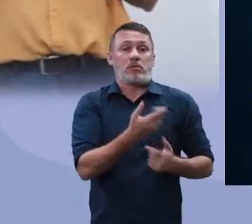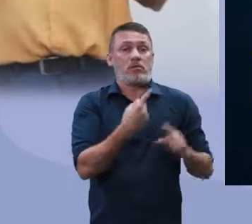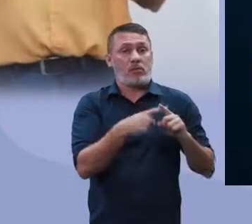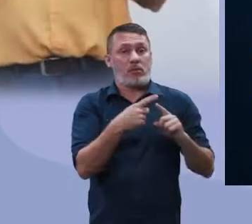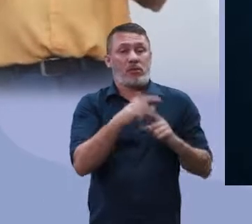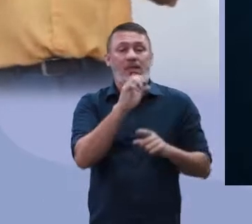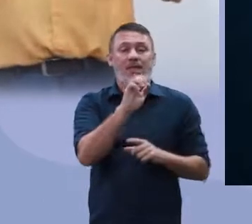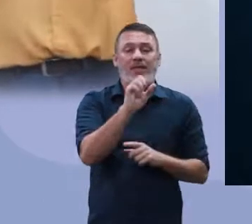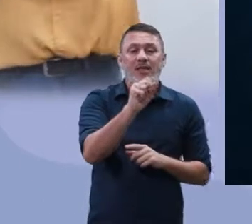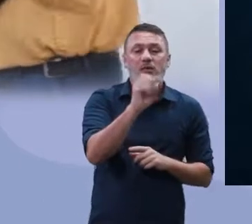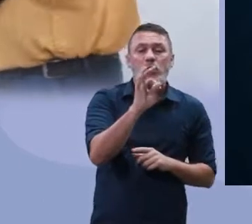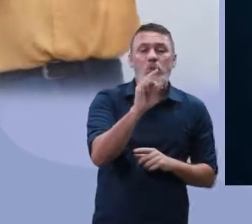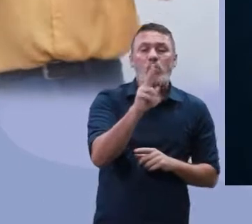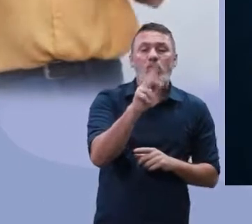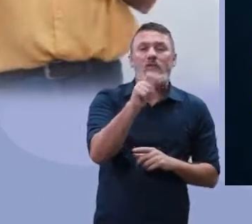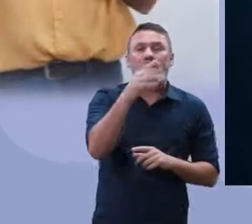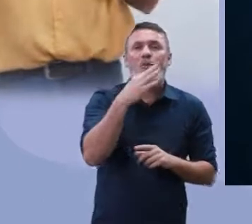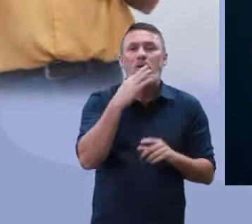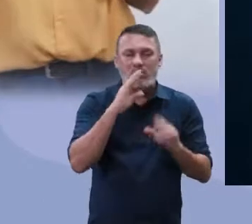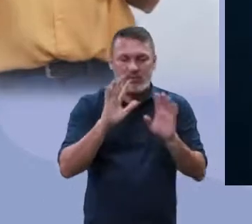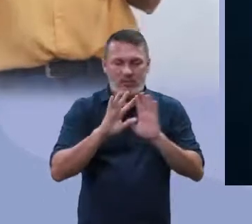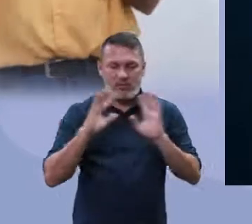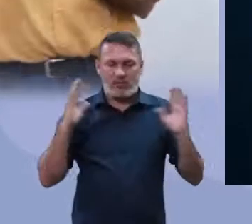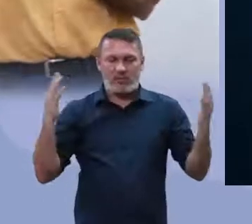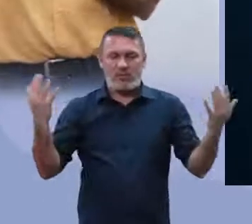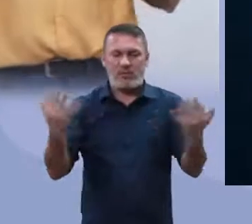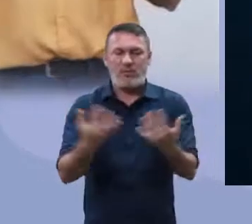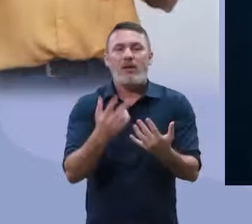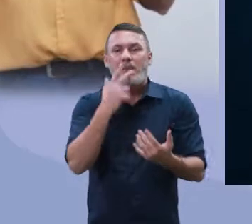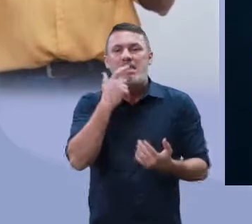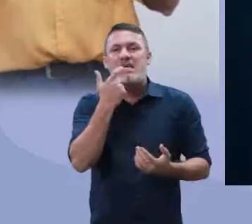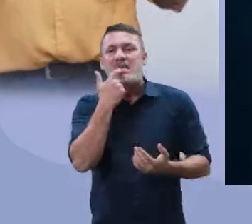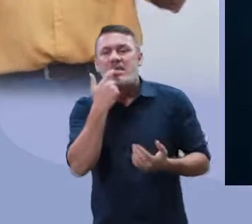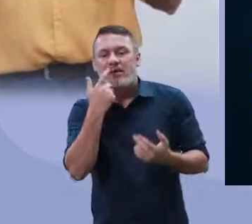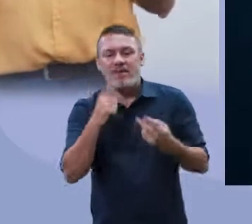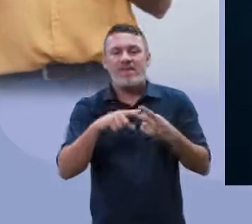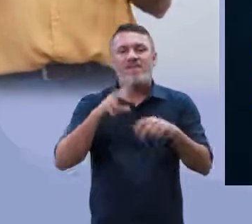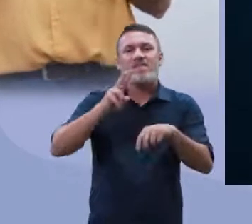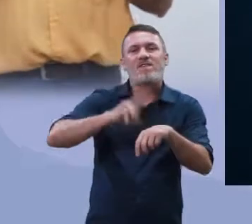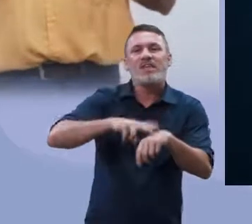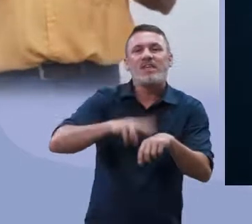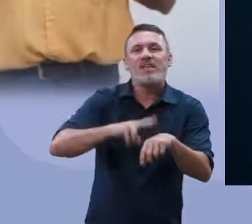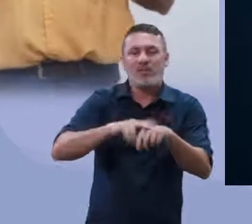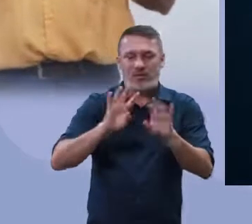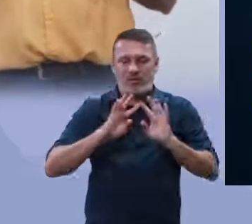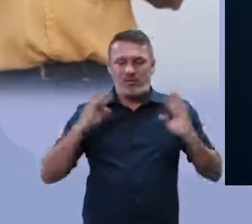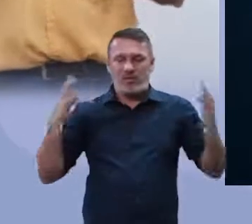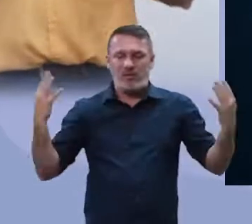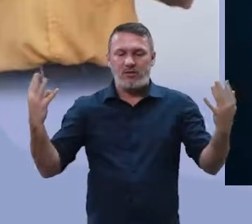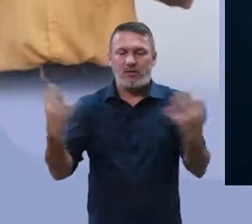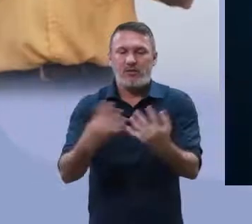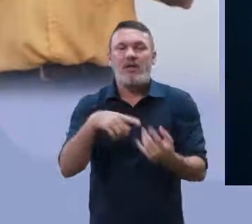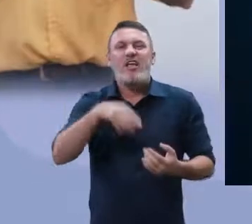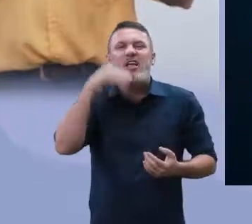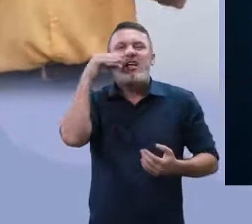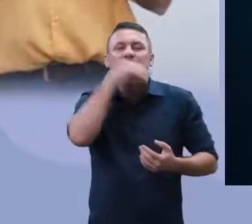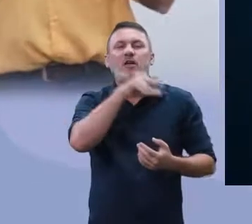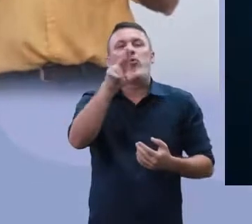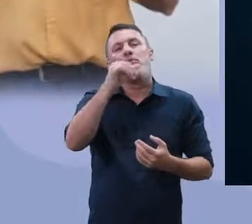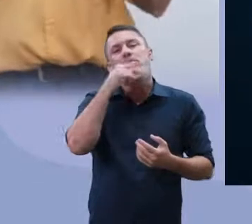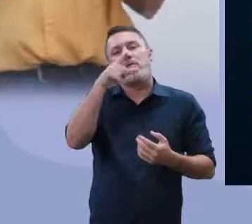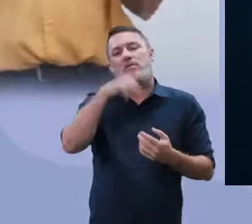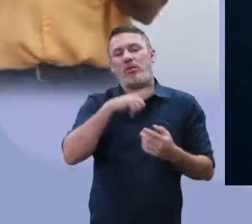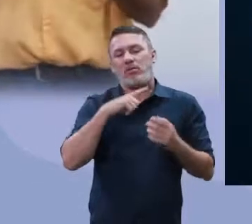do estufa é você lembrar de uma estufa de vidro. Uma estufa de plástico, onde você, por exemplo, cultiva uma planta